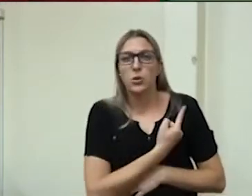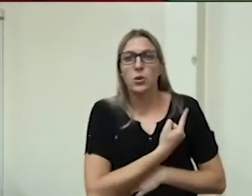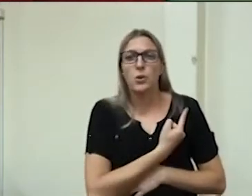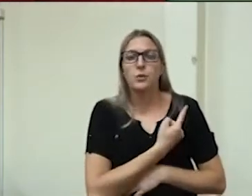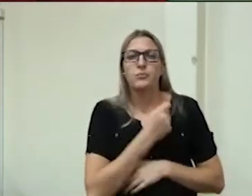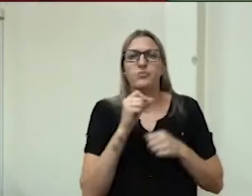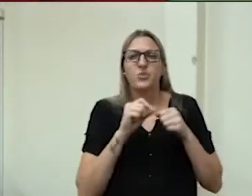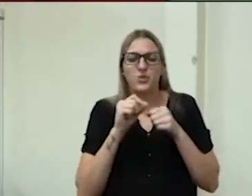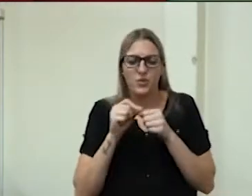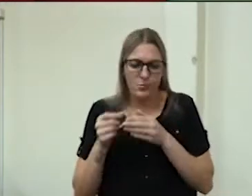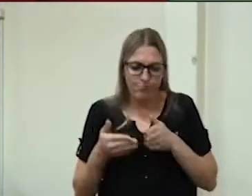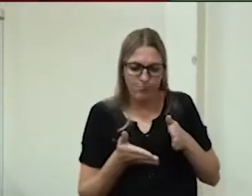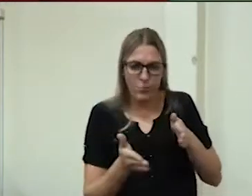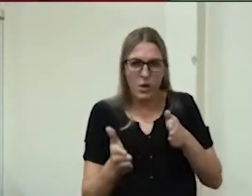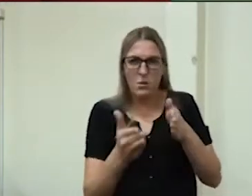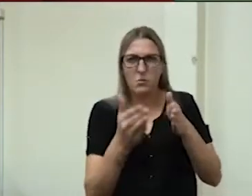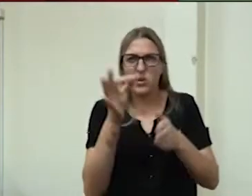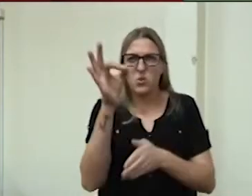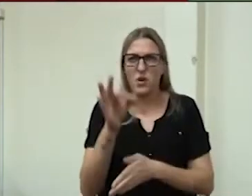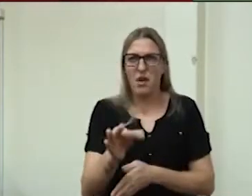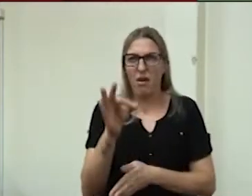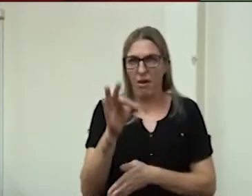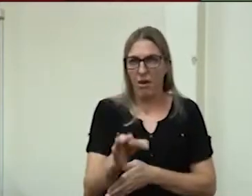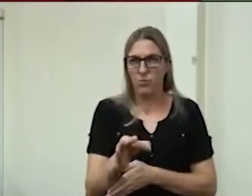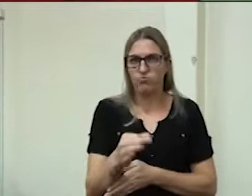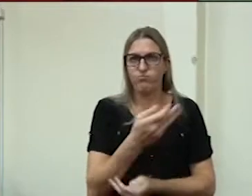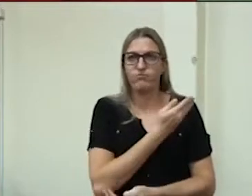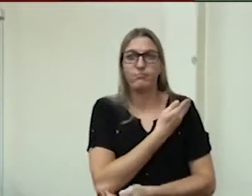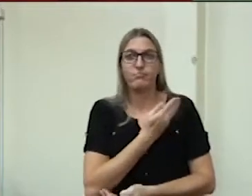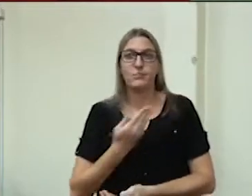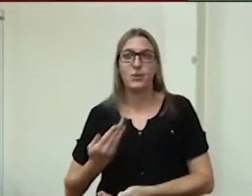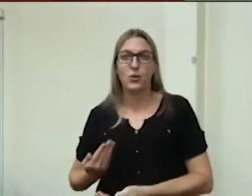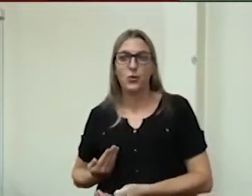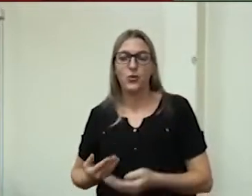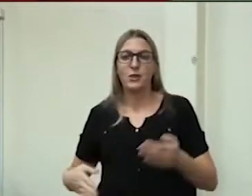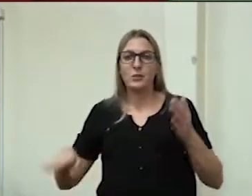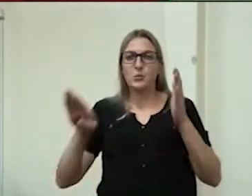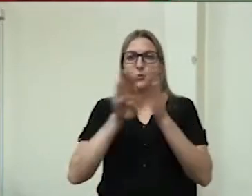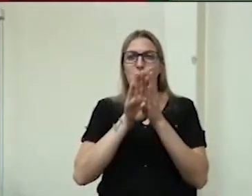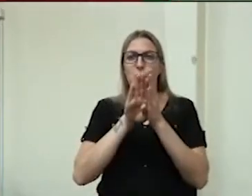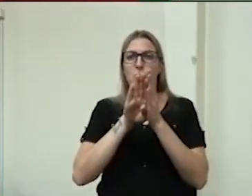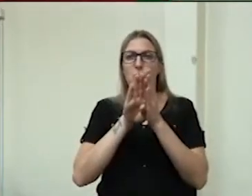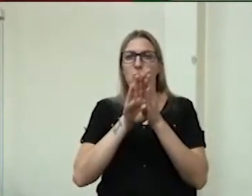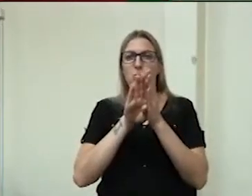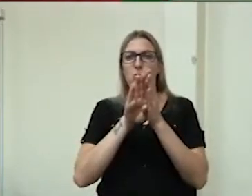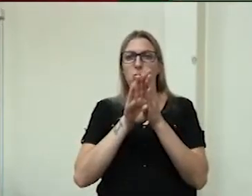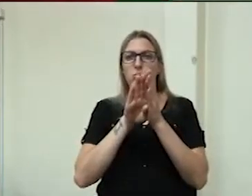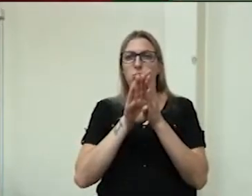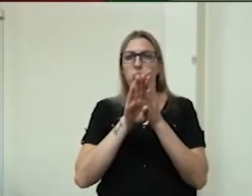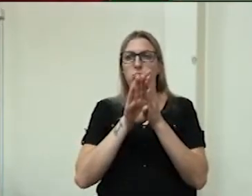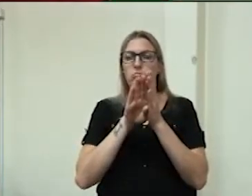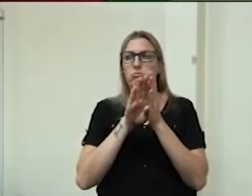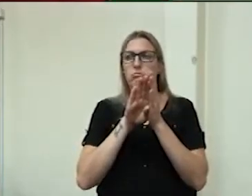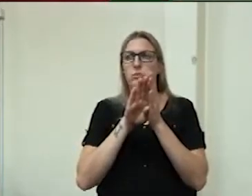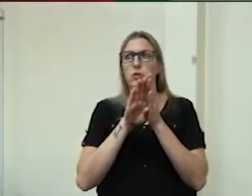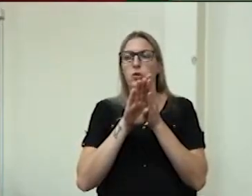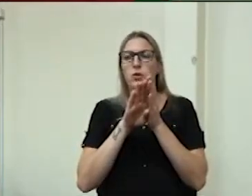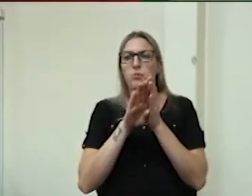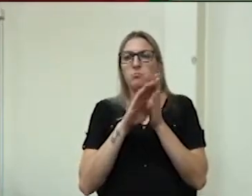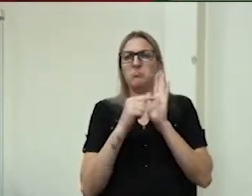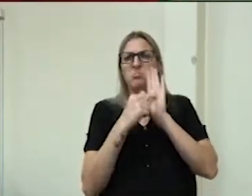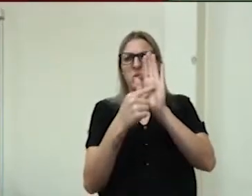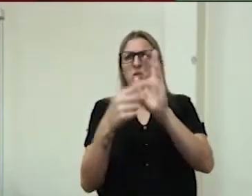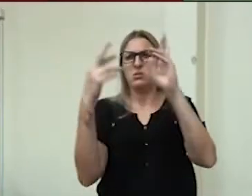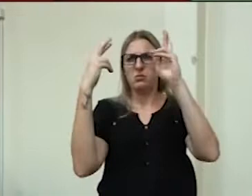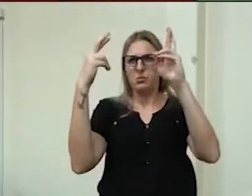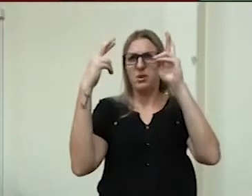um caminho não completamente correto, este governo chegou trazendo esperança de que as coisas fossem melhorar.